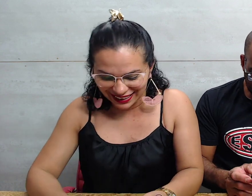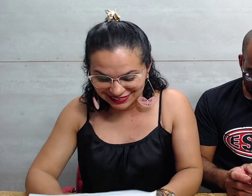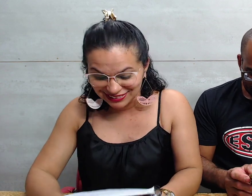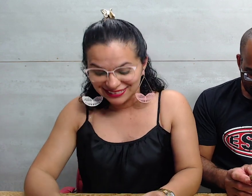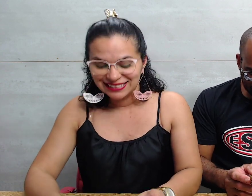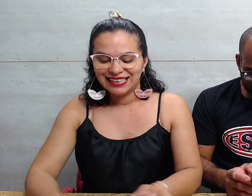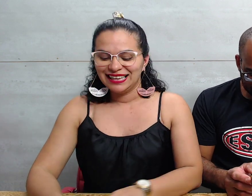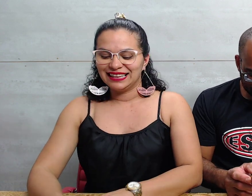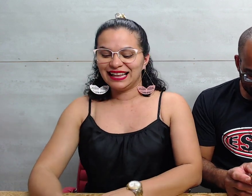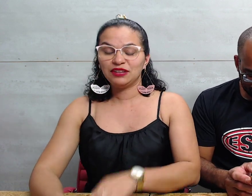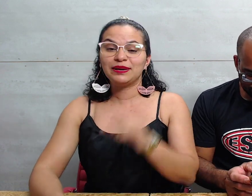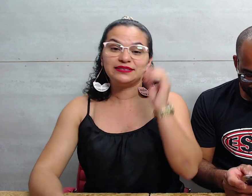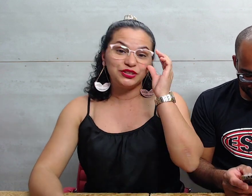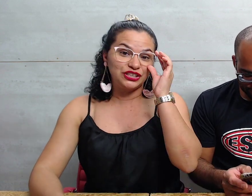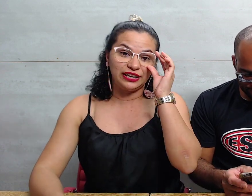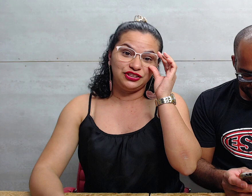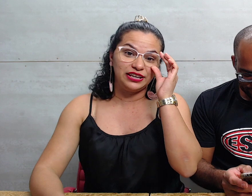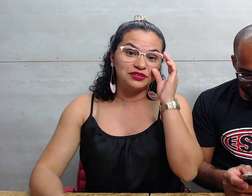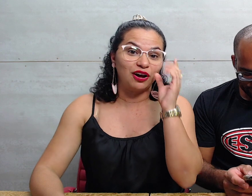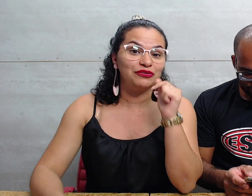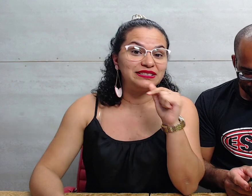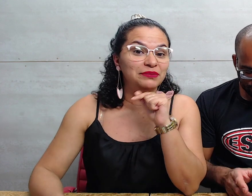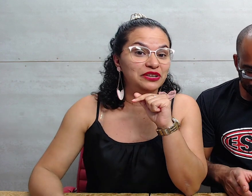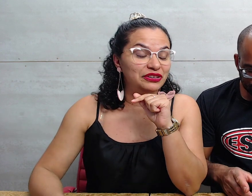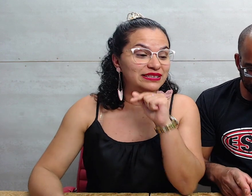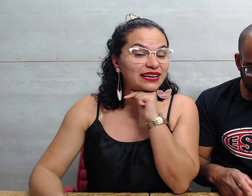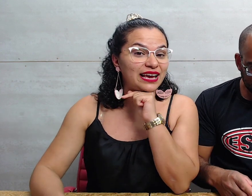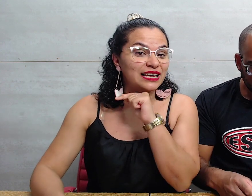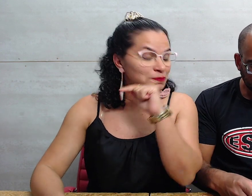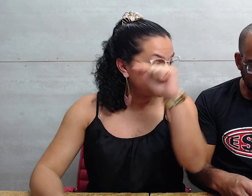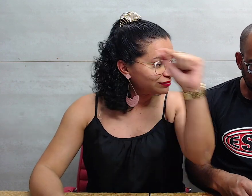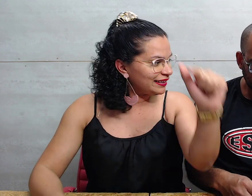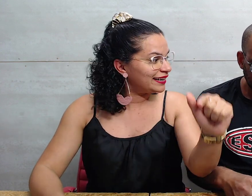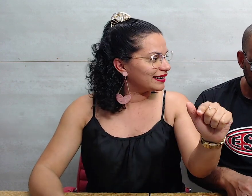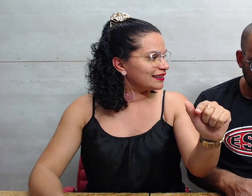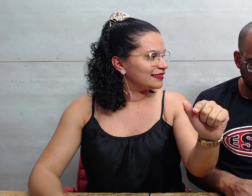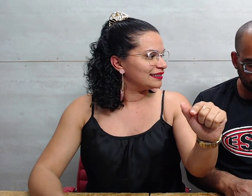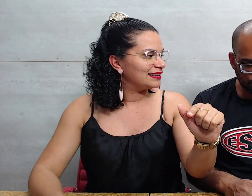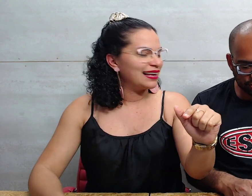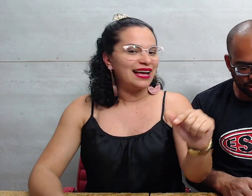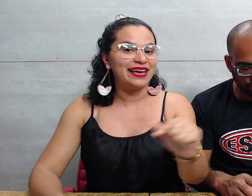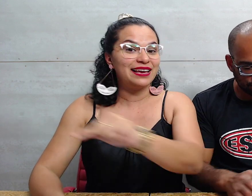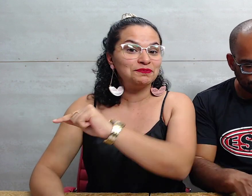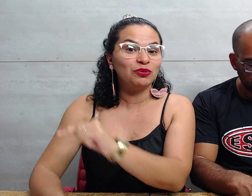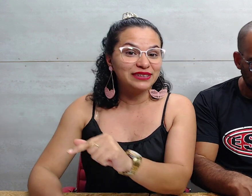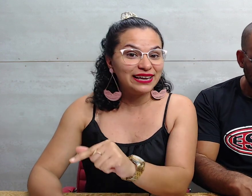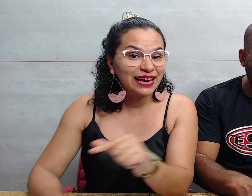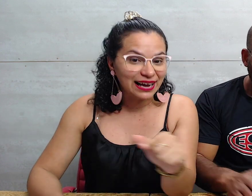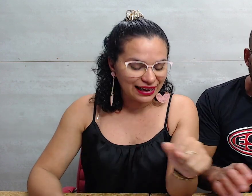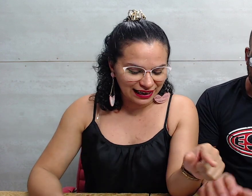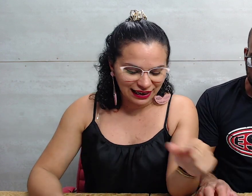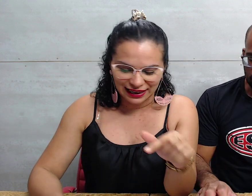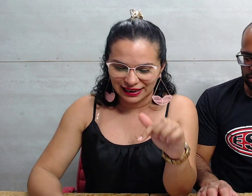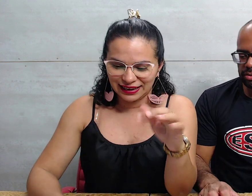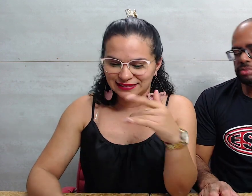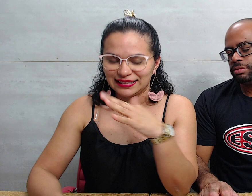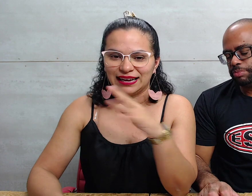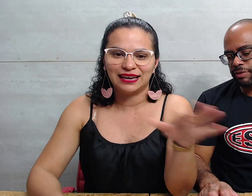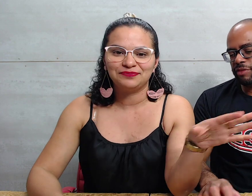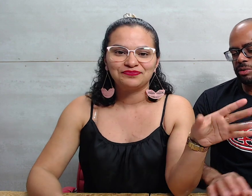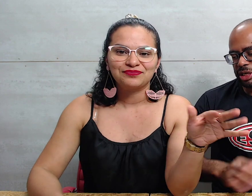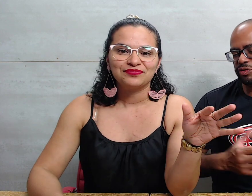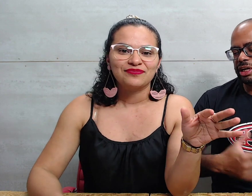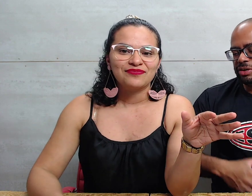um gato. Lá no Brasil, gente, resolve se manifestar e responder. Responder a